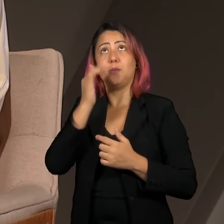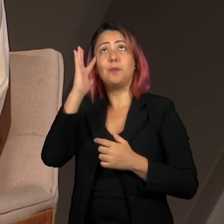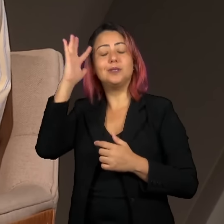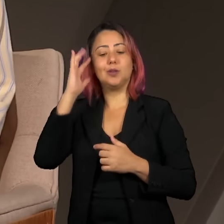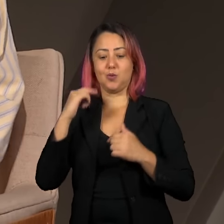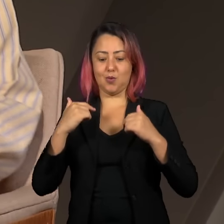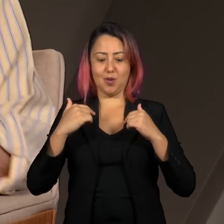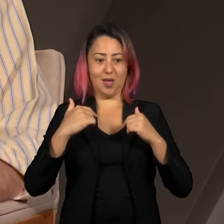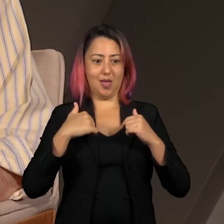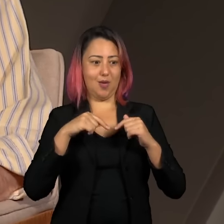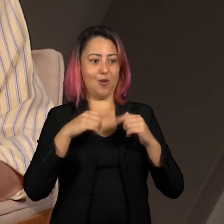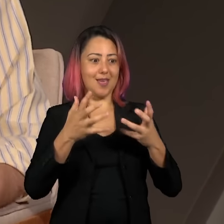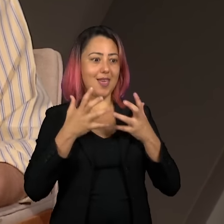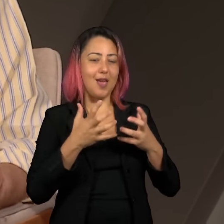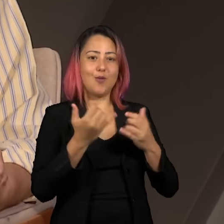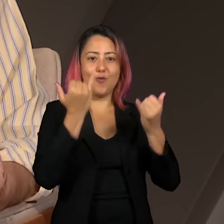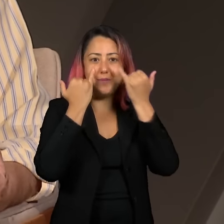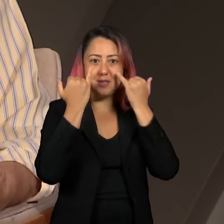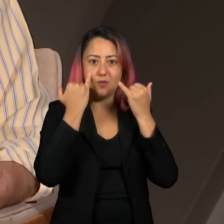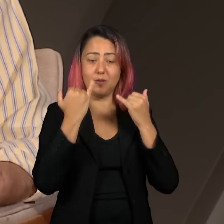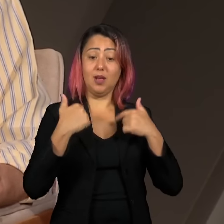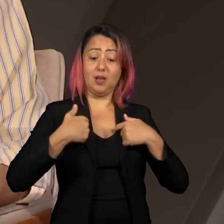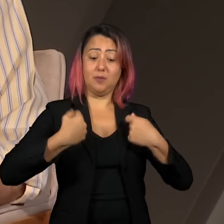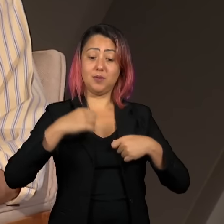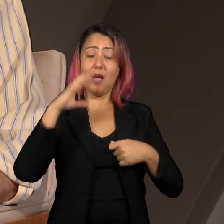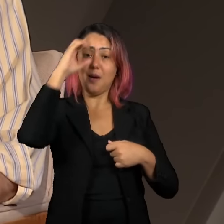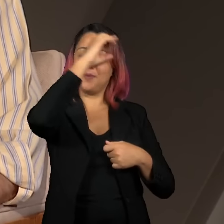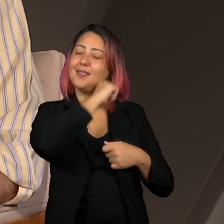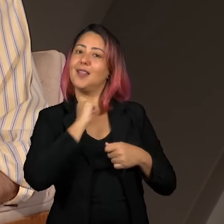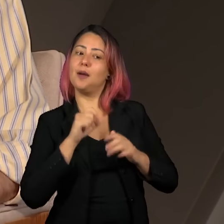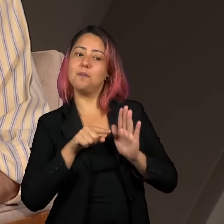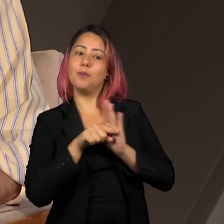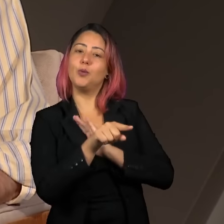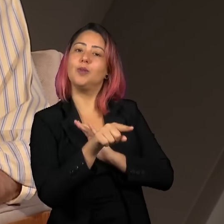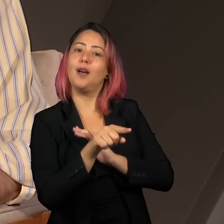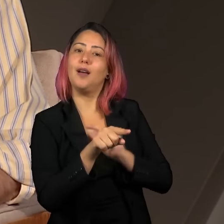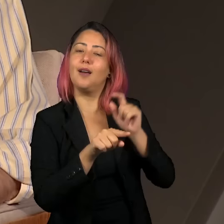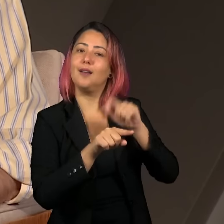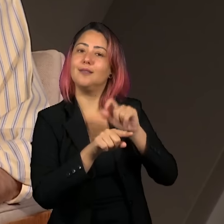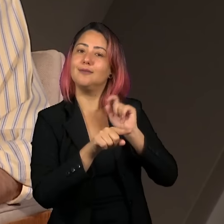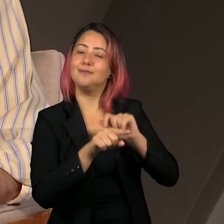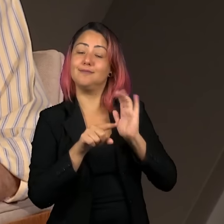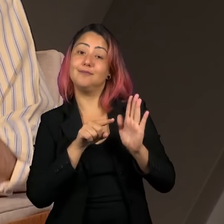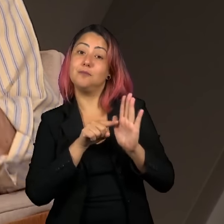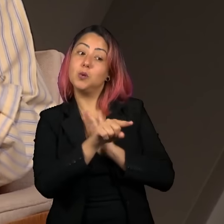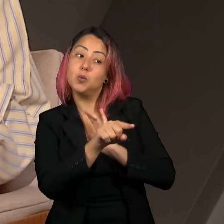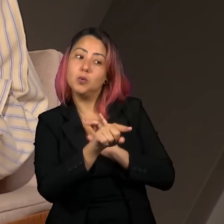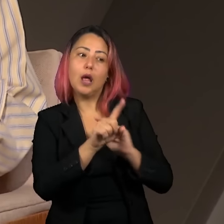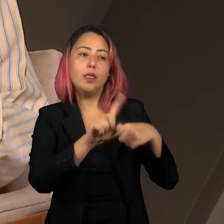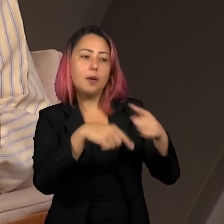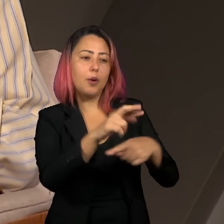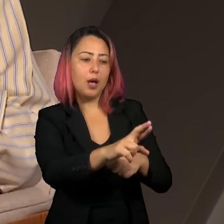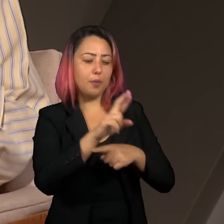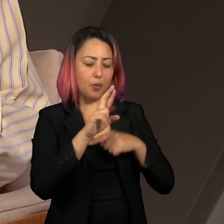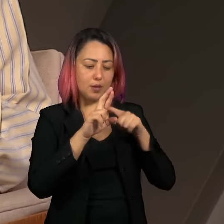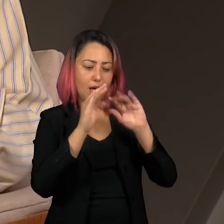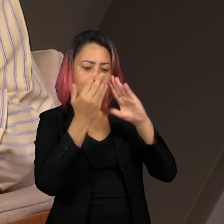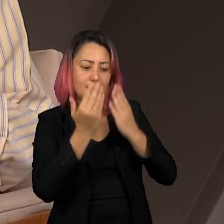diálogo que eu faço o que que eu tenho que aprender eu tenho que aprender a saber fazer pergunta e criar o contexto do